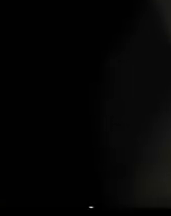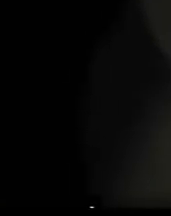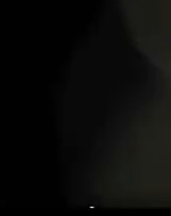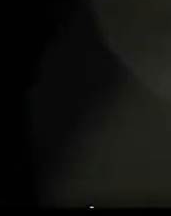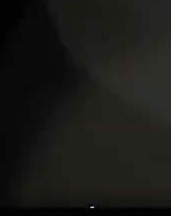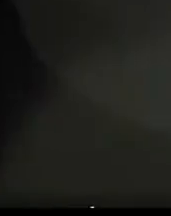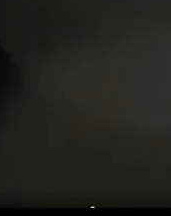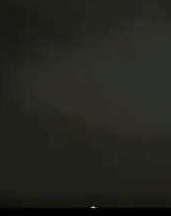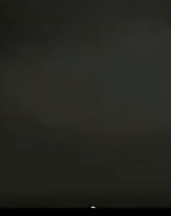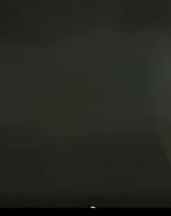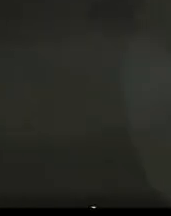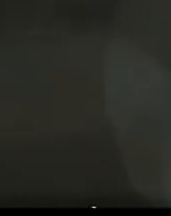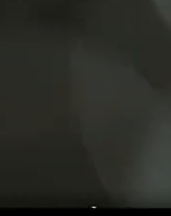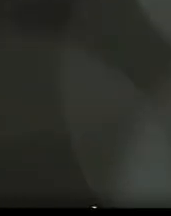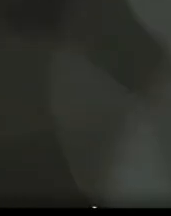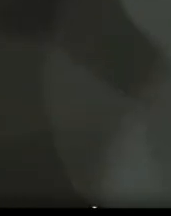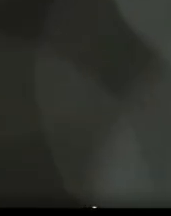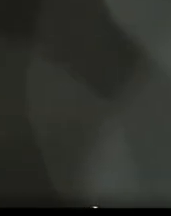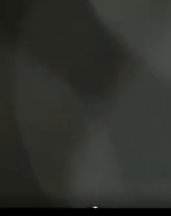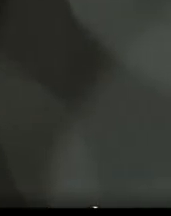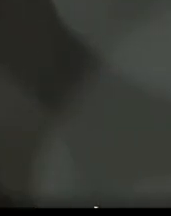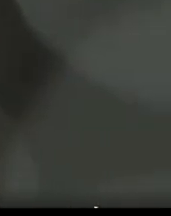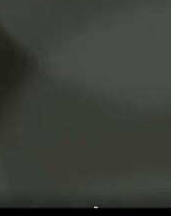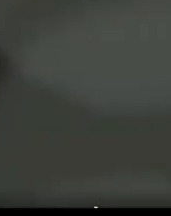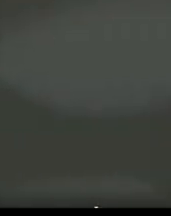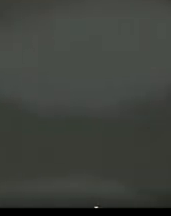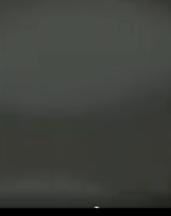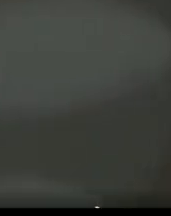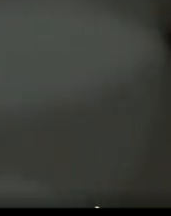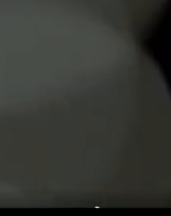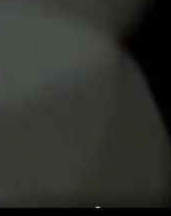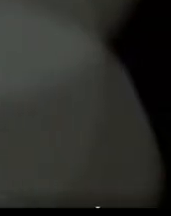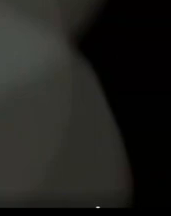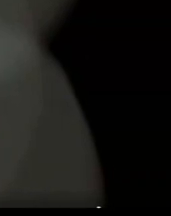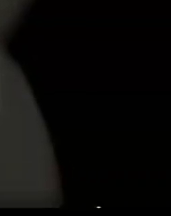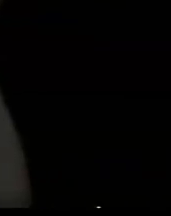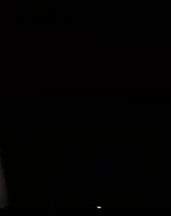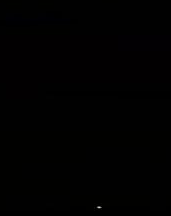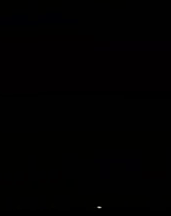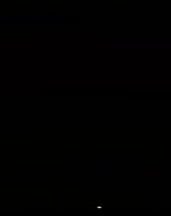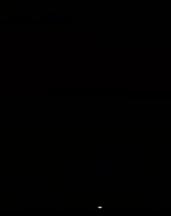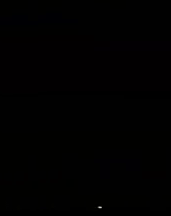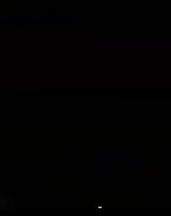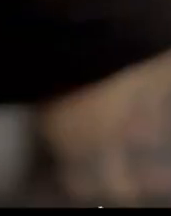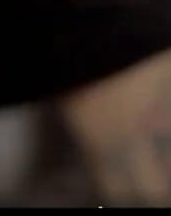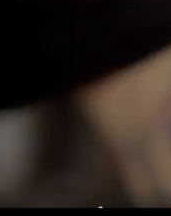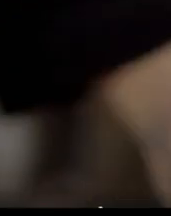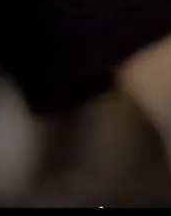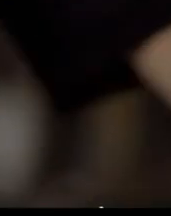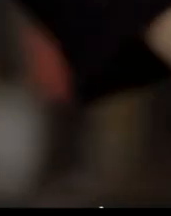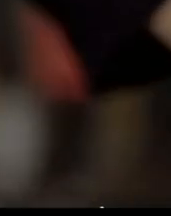Uns 5 foi assassinado. Não tem jeito, né? Não tem como você salvar todos que queiram mudar de vida.